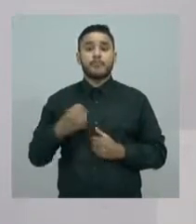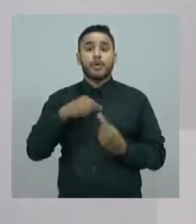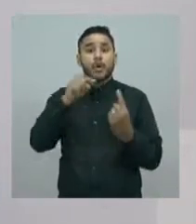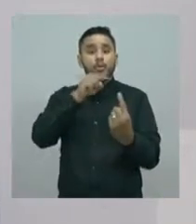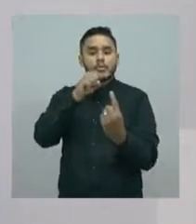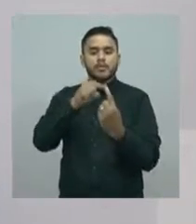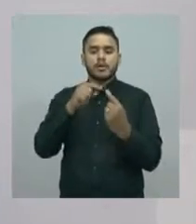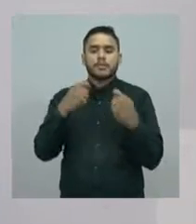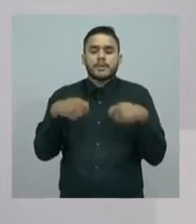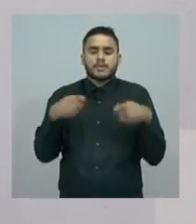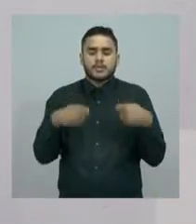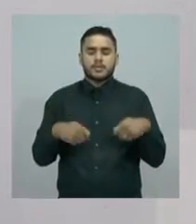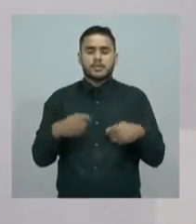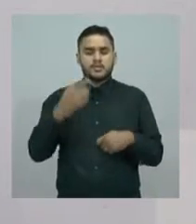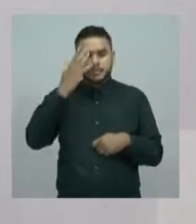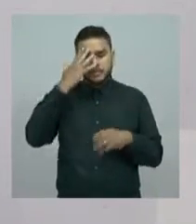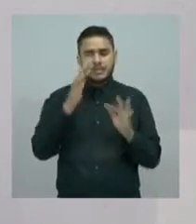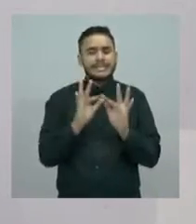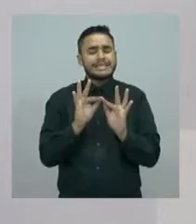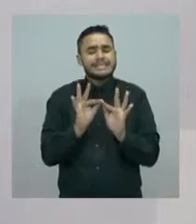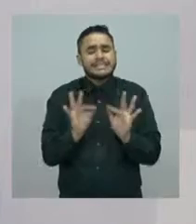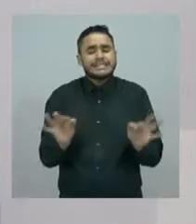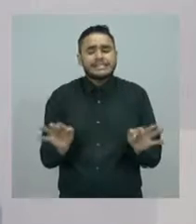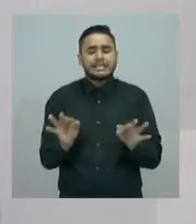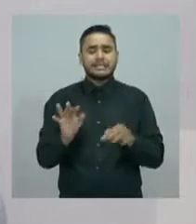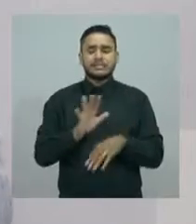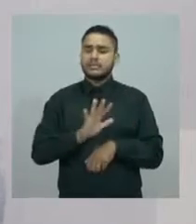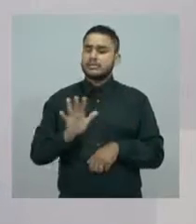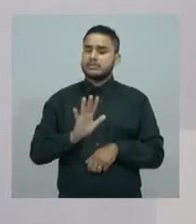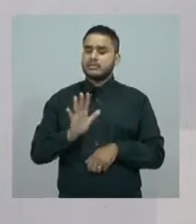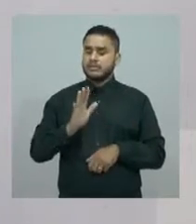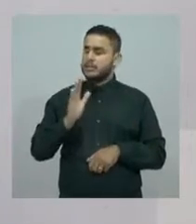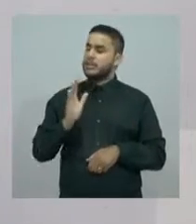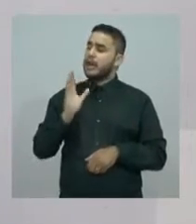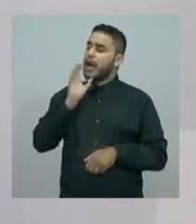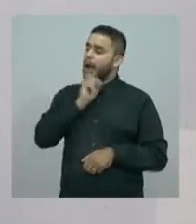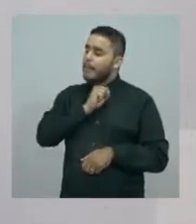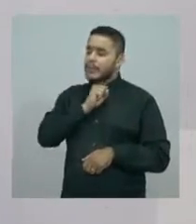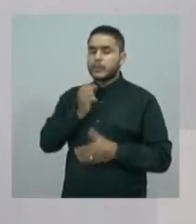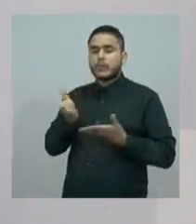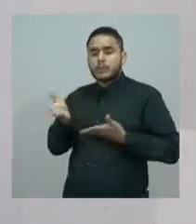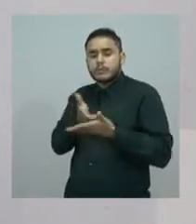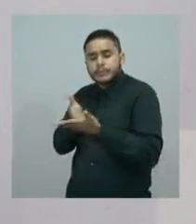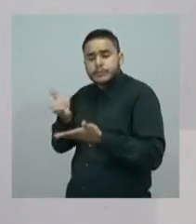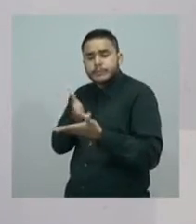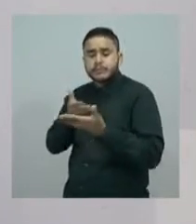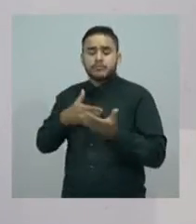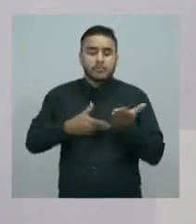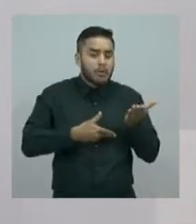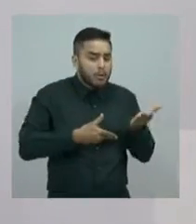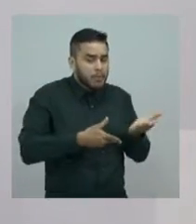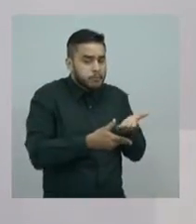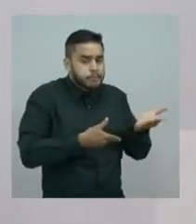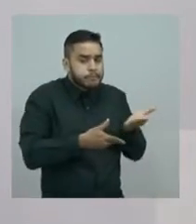objetivo é simplificar essa resolução e realmente entregar essa